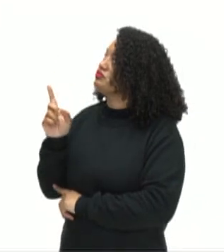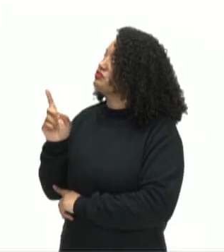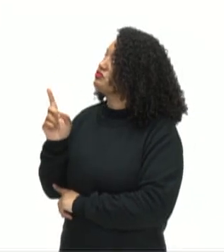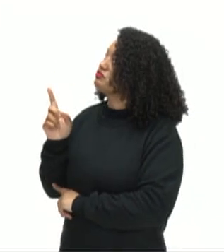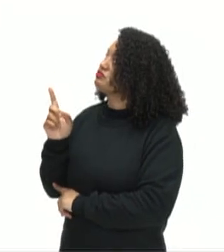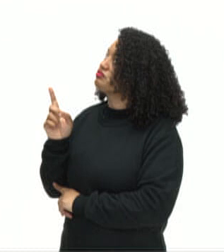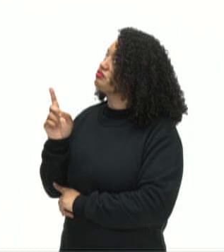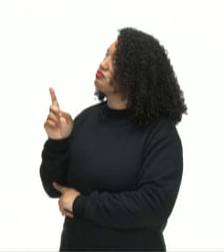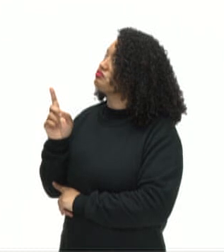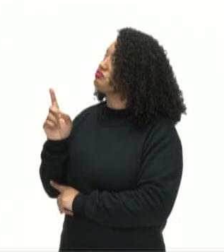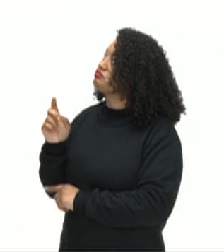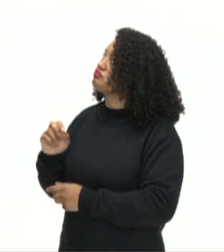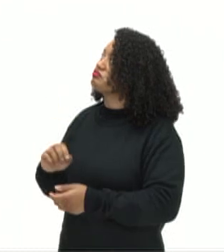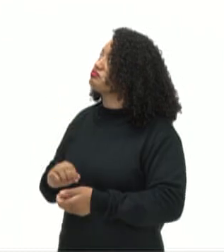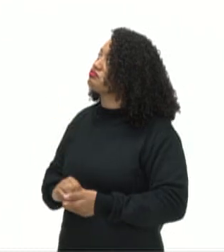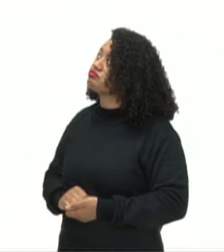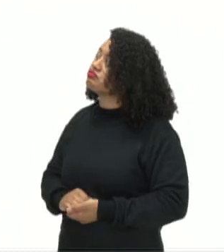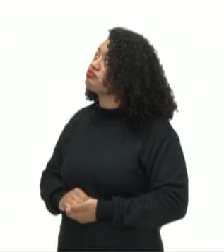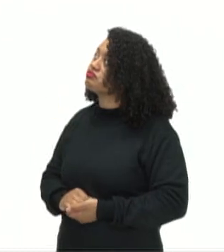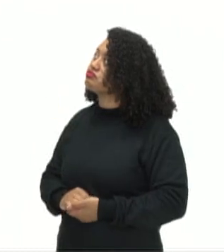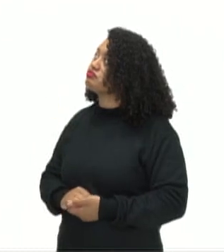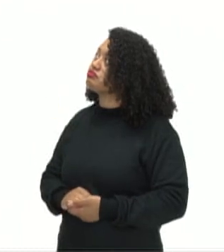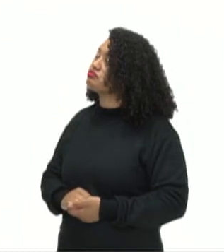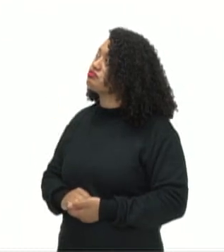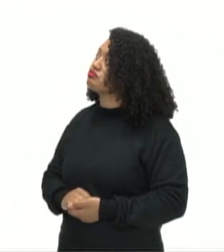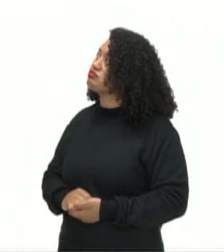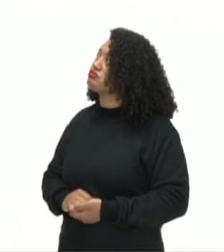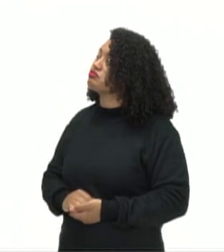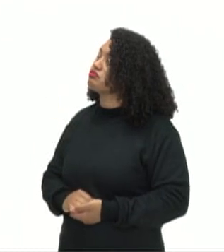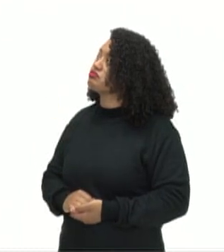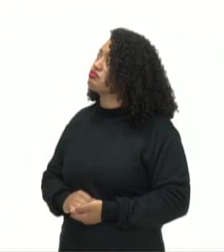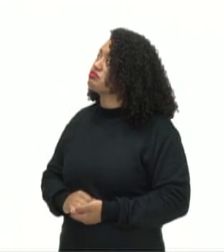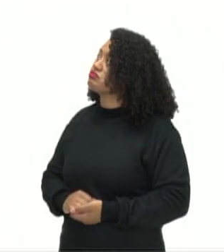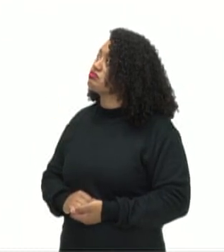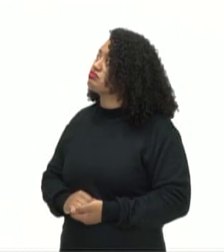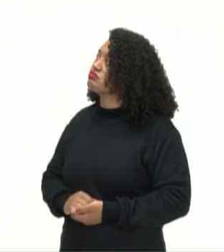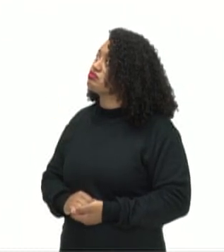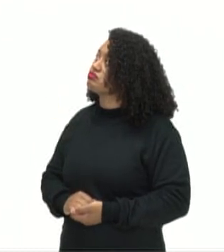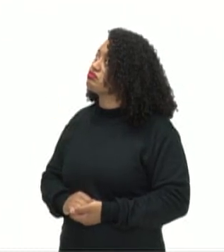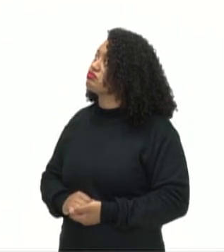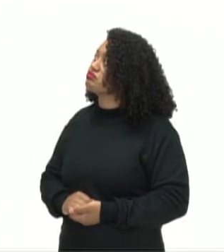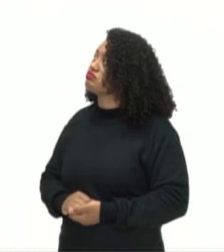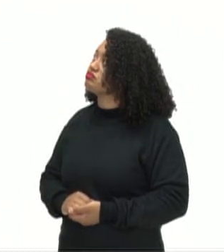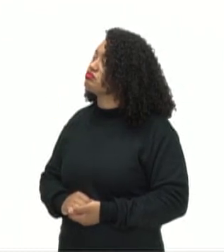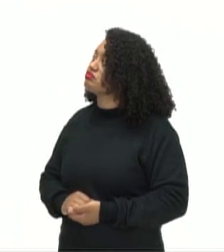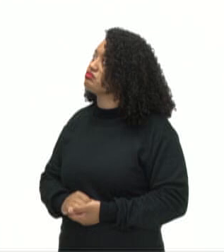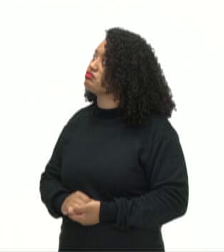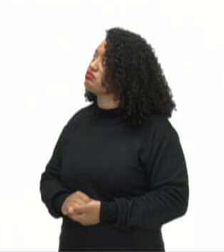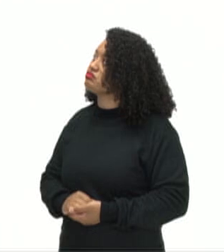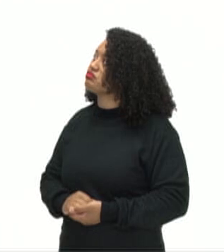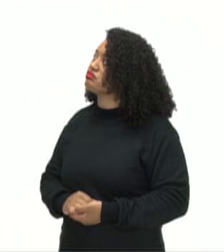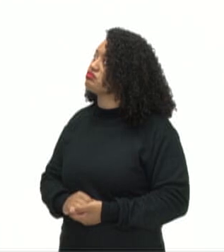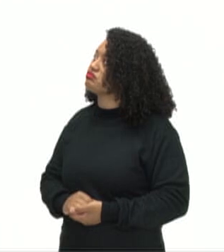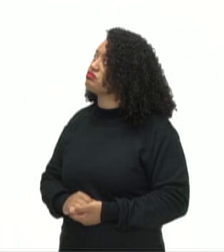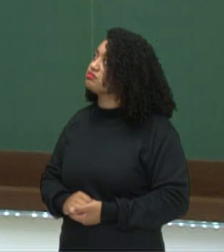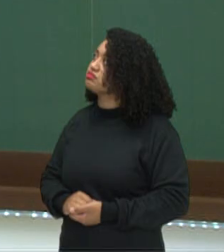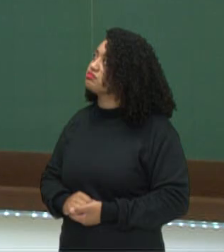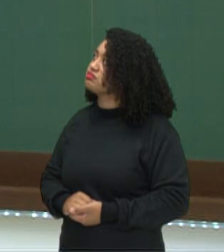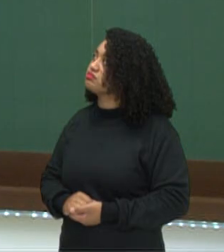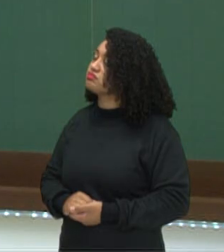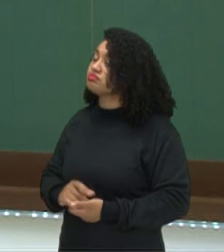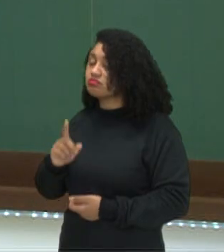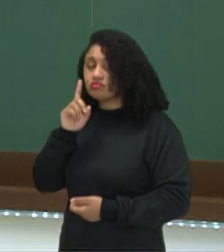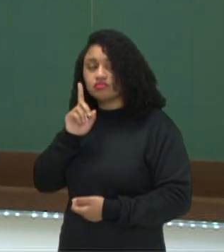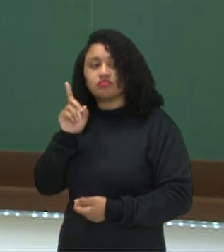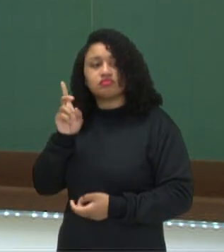8000. 4 horas após, 16.000, 5 horas após, 32.000. Notem